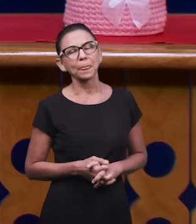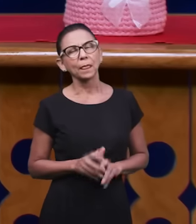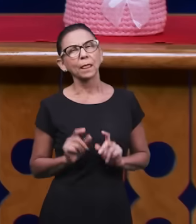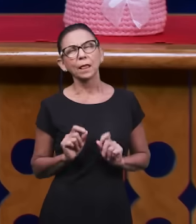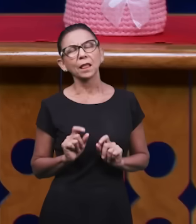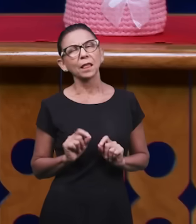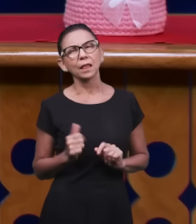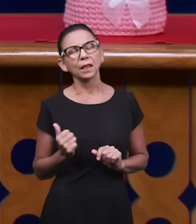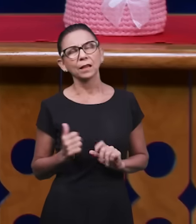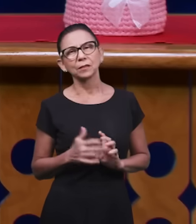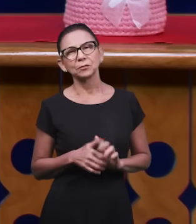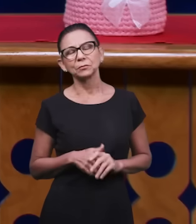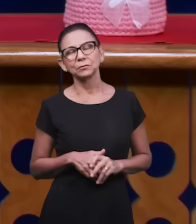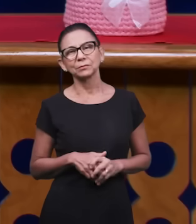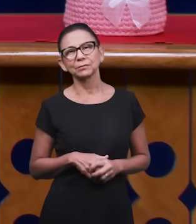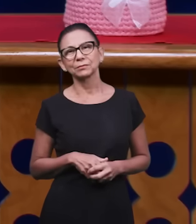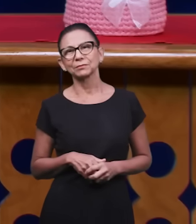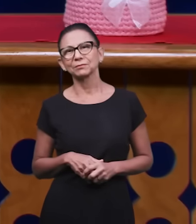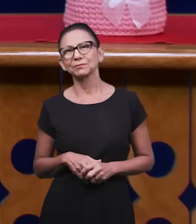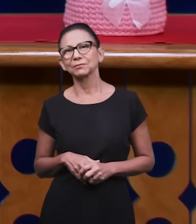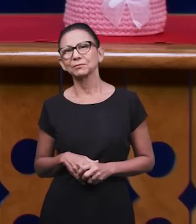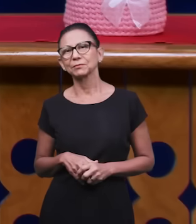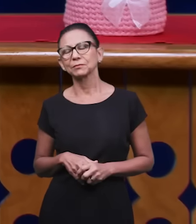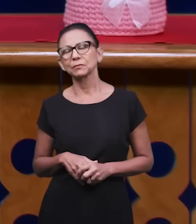3076. Esse telefone